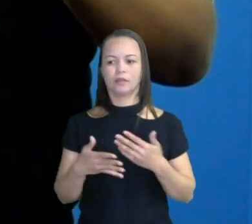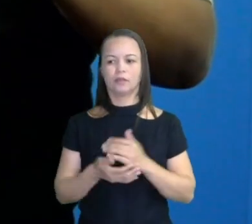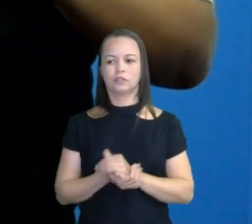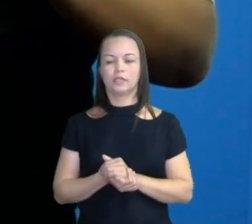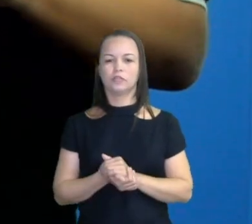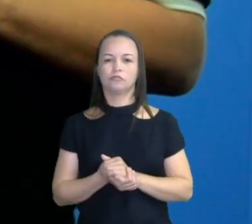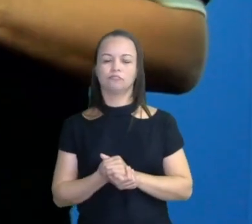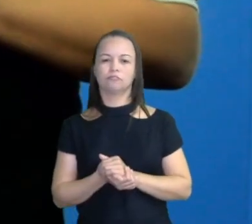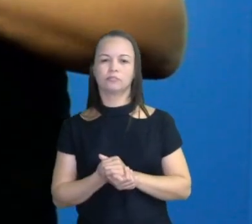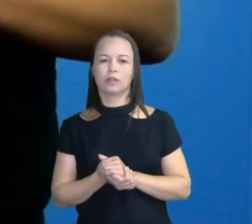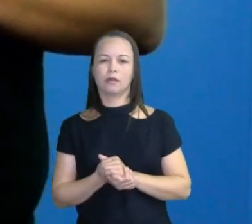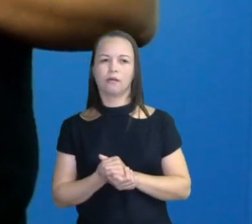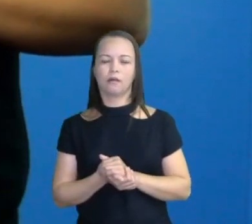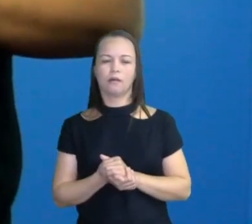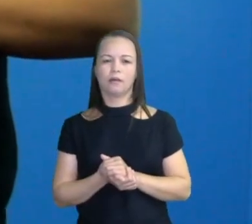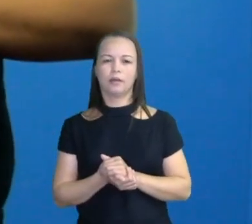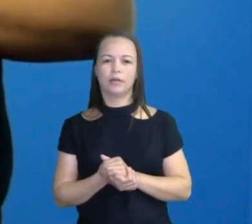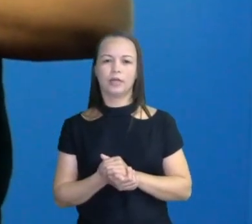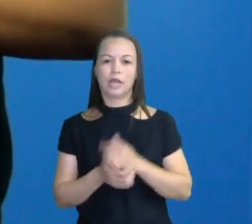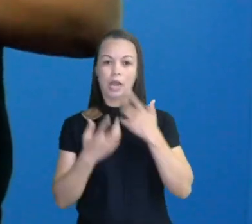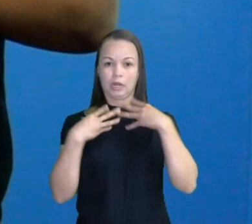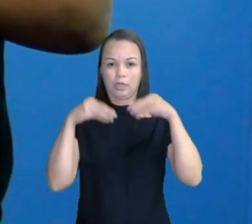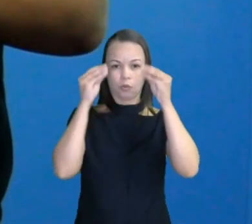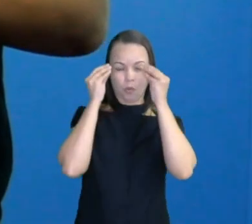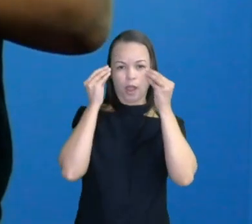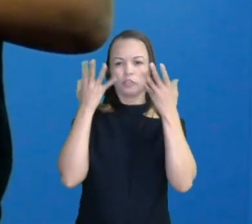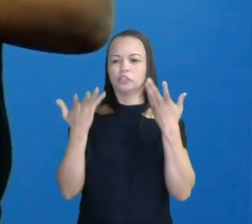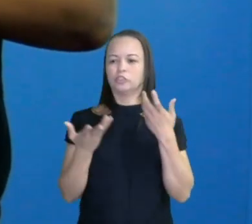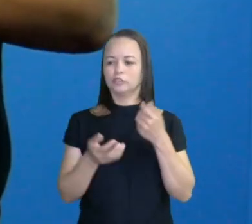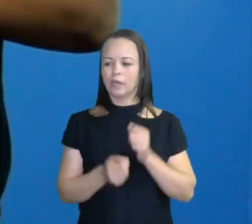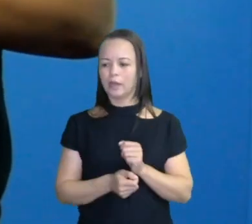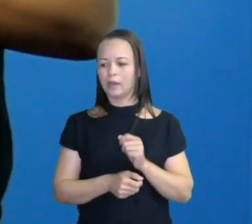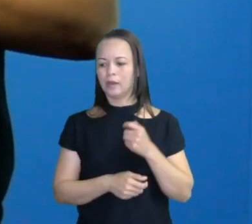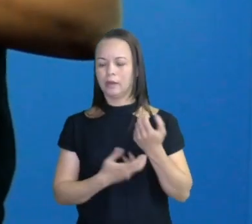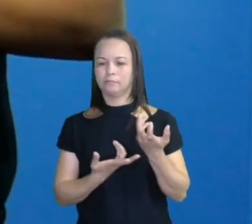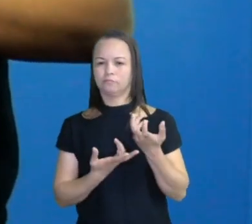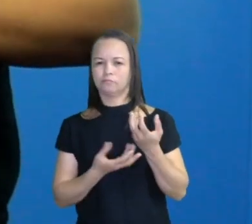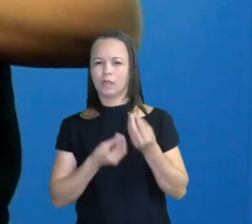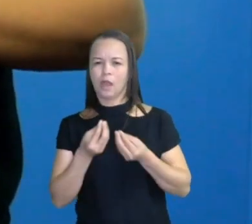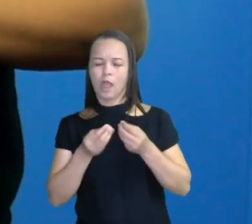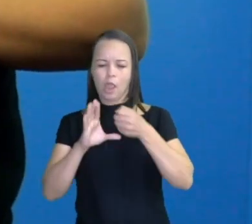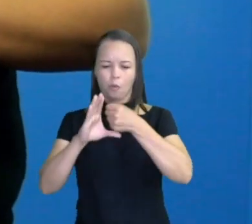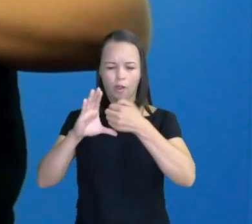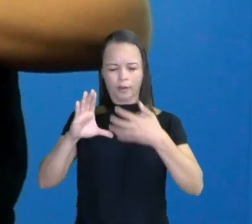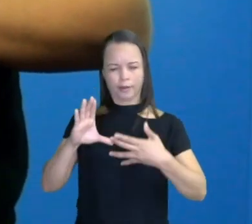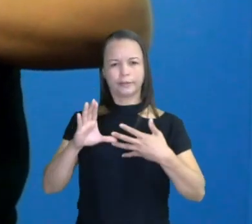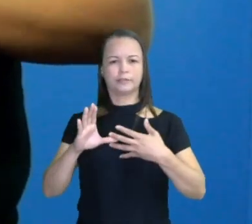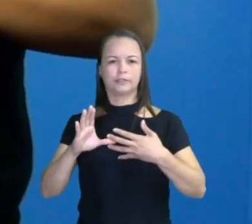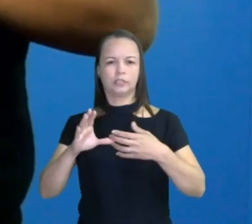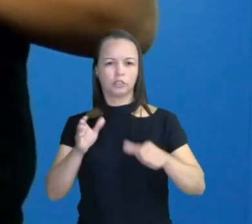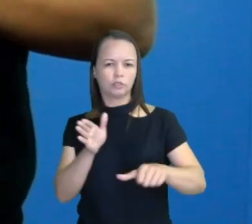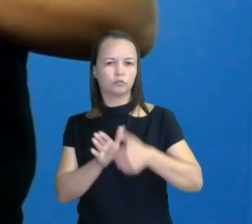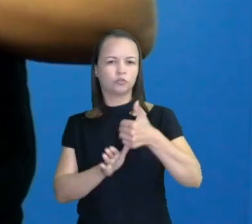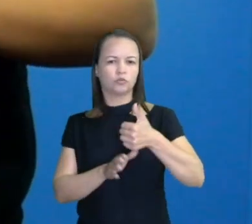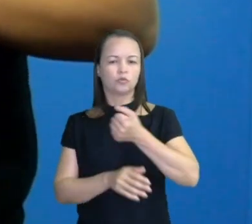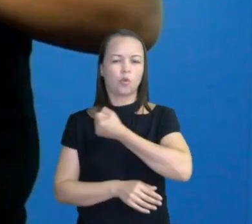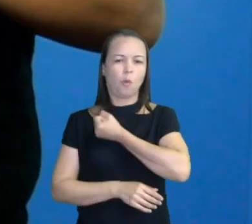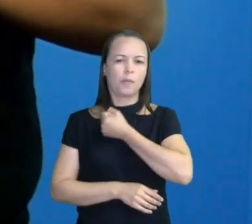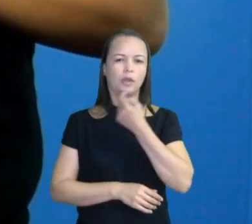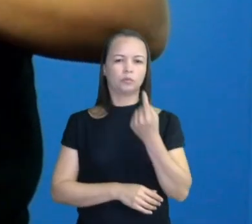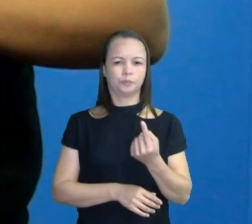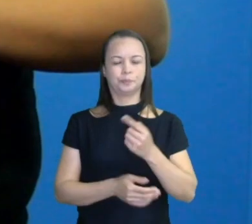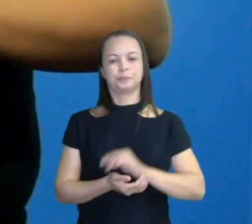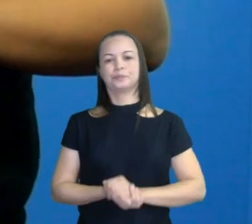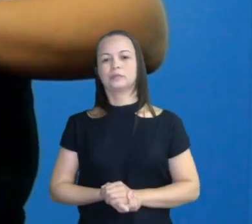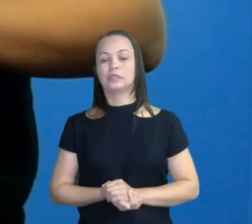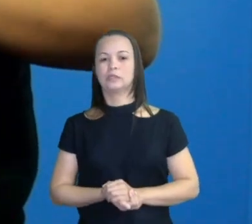a linguagem ela é um ponto chave. Por isso que ela é a característica número 1, tá bom? Primeira coisa, quando